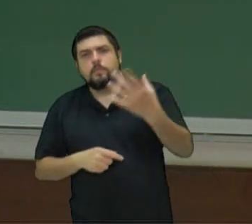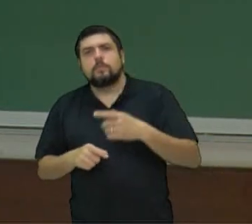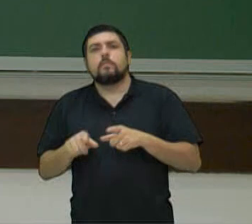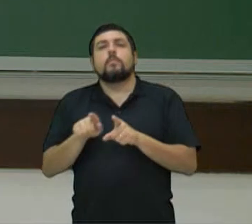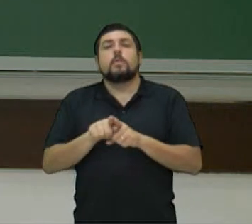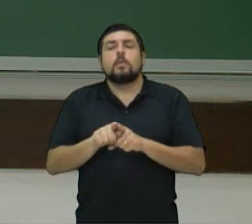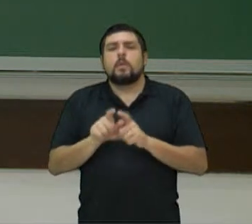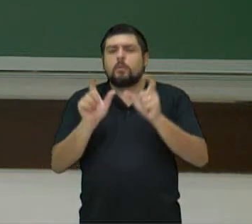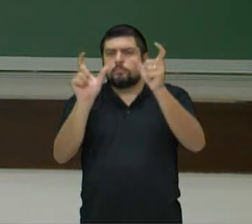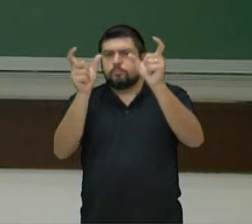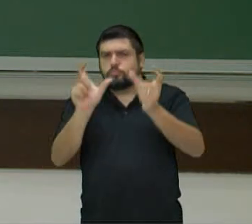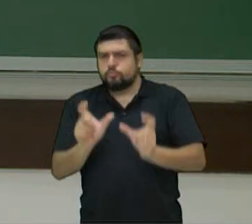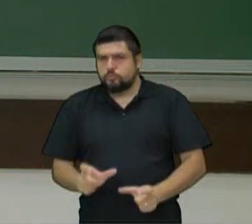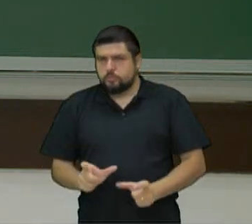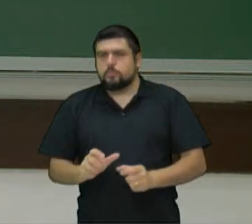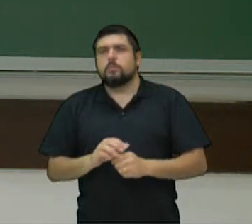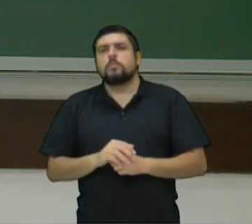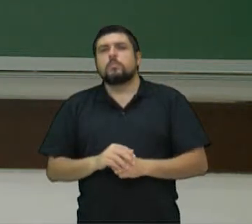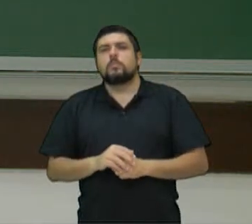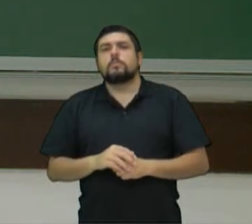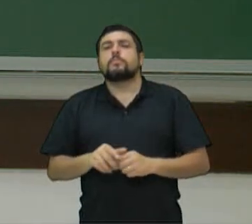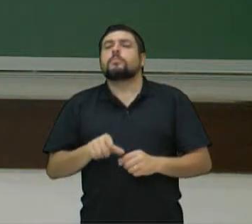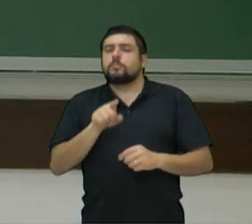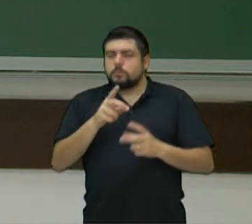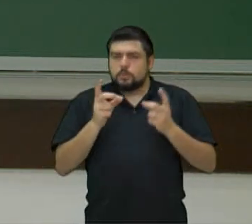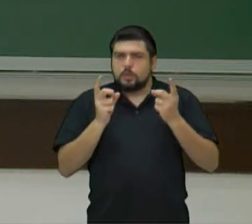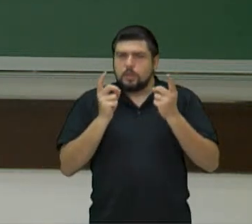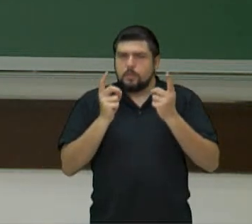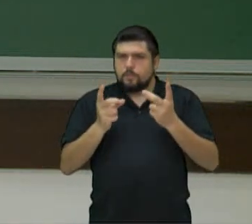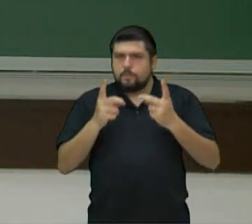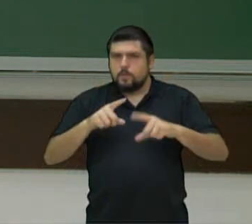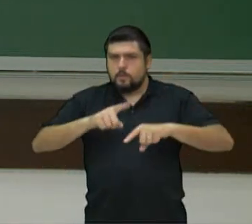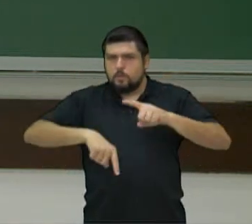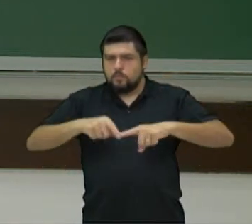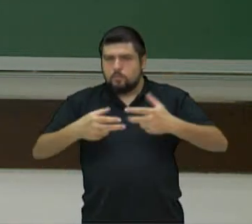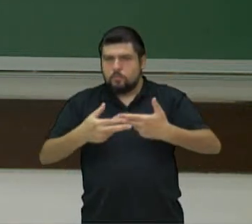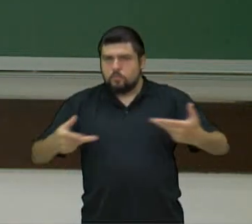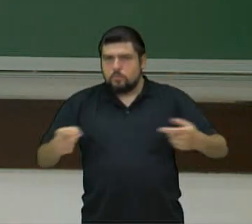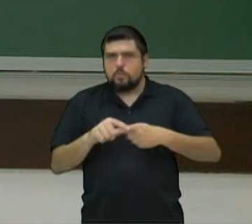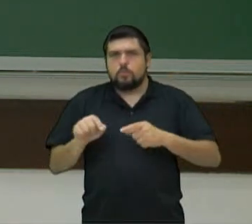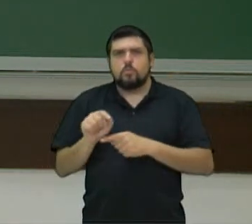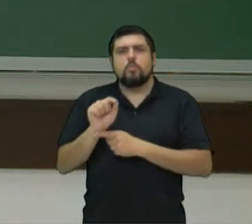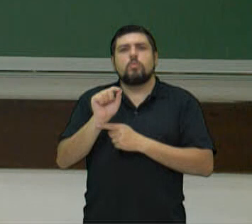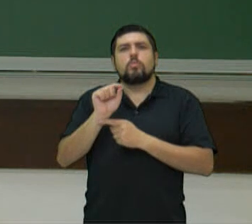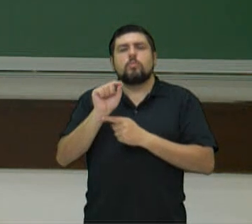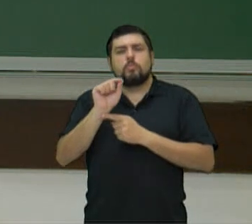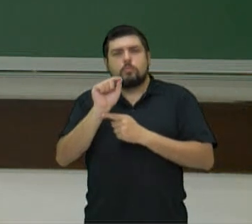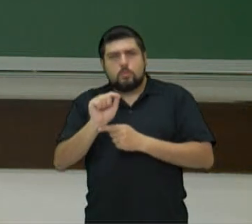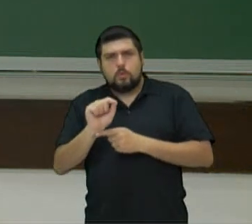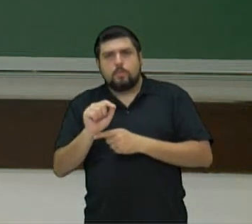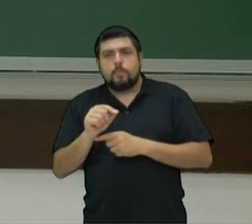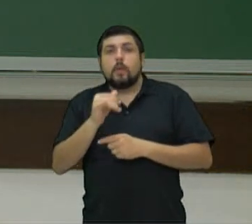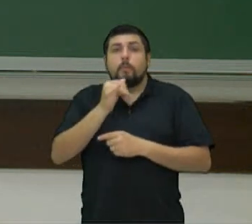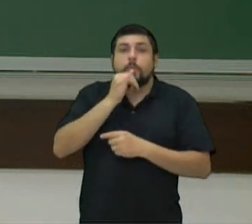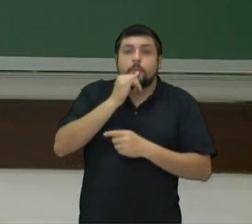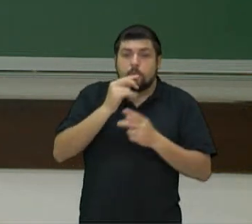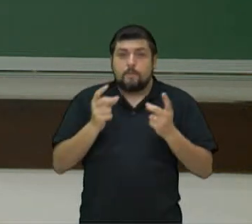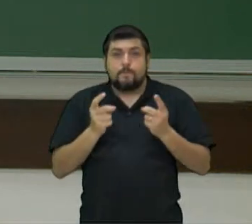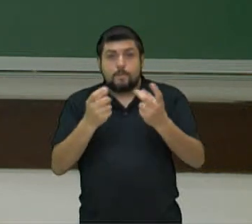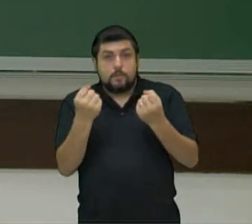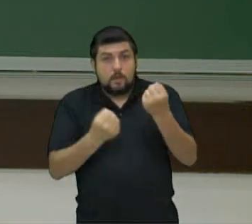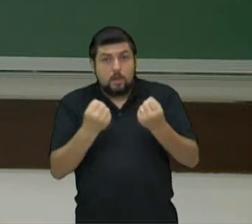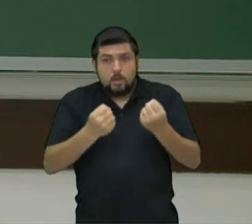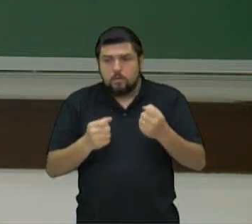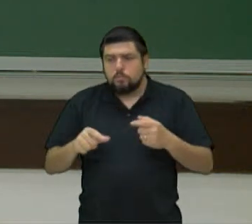classificado. Veja, quando você vai vender um produto, você precisa colocar ali a descrição dele. Vai vender um carro, você precisa pôr a marca, a cor,